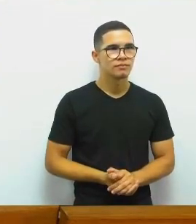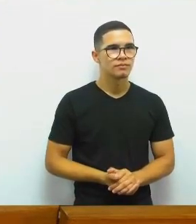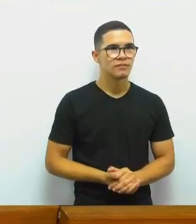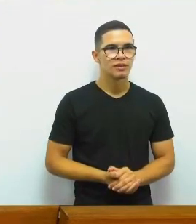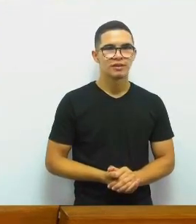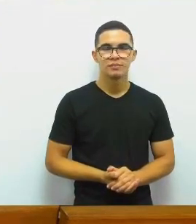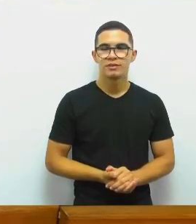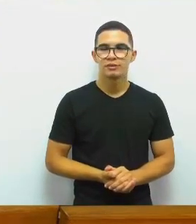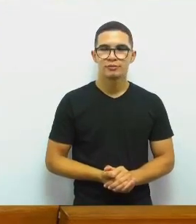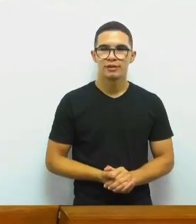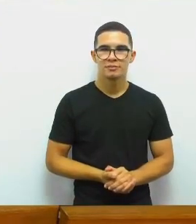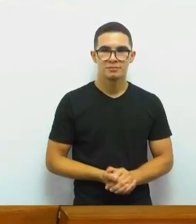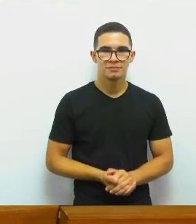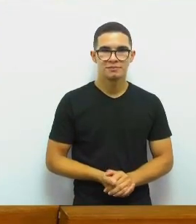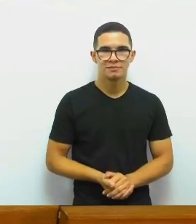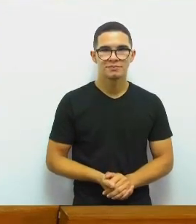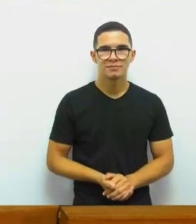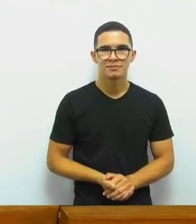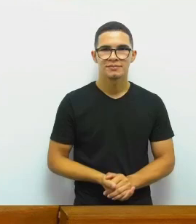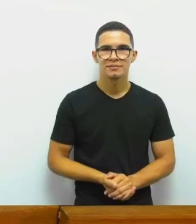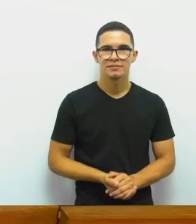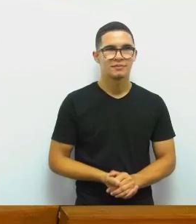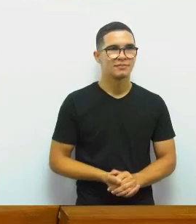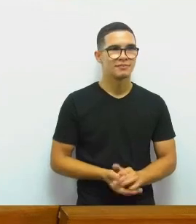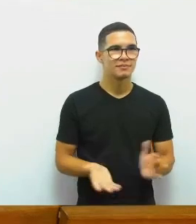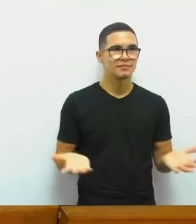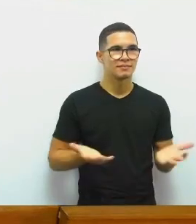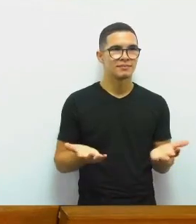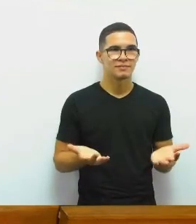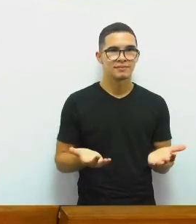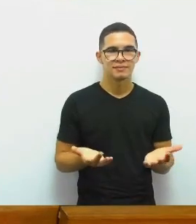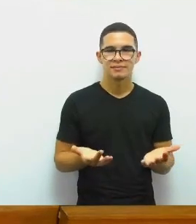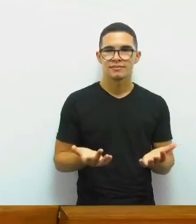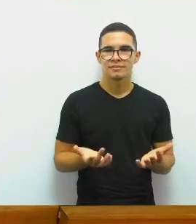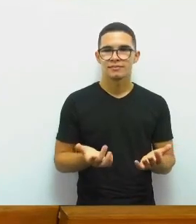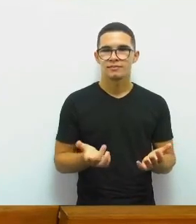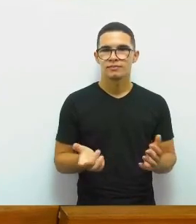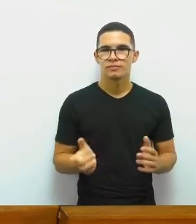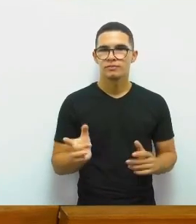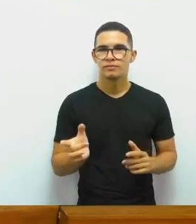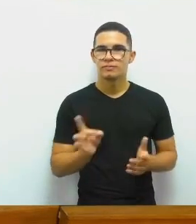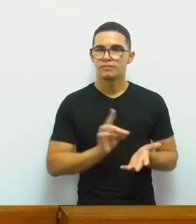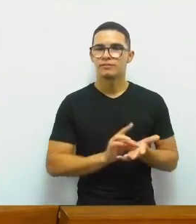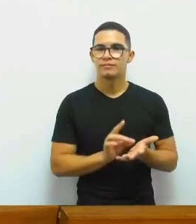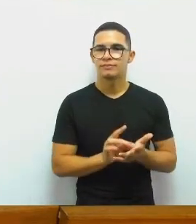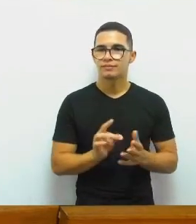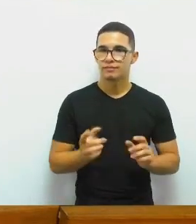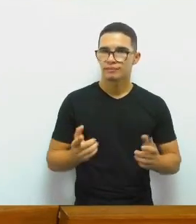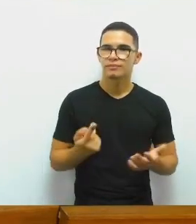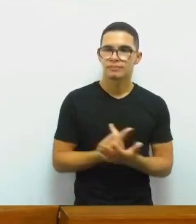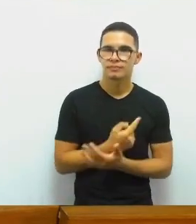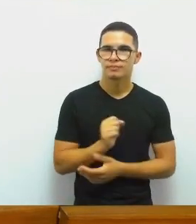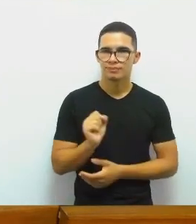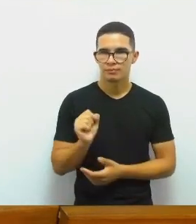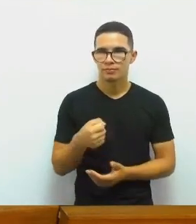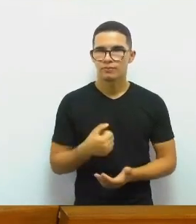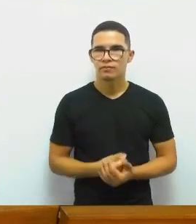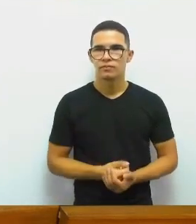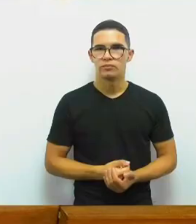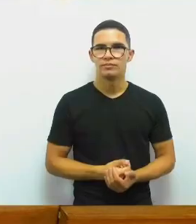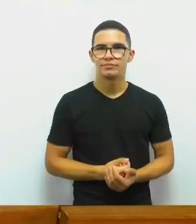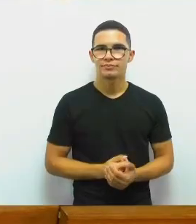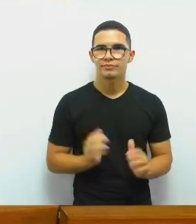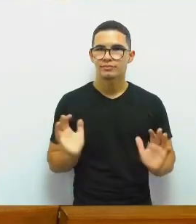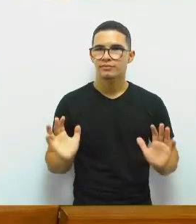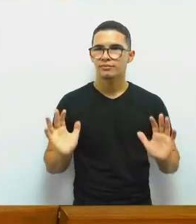É verdade. Olha essa moção do aplauso do Edinho para a Rose. Isso aí tem alguma coisa aí. Essa